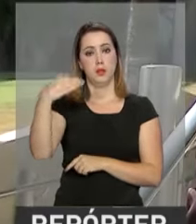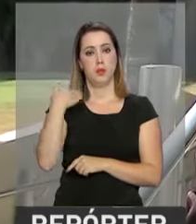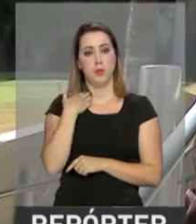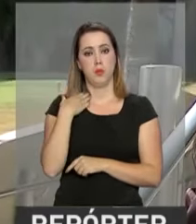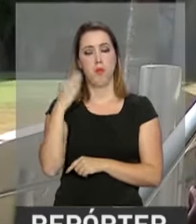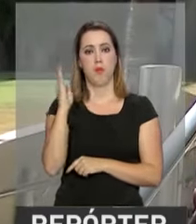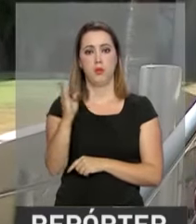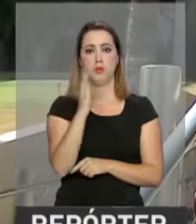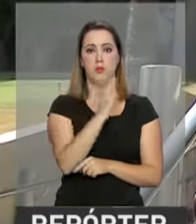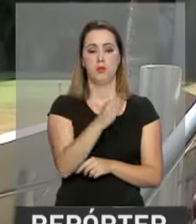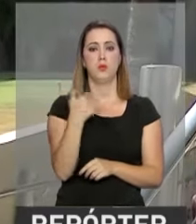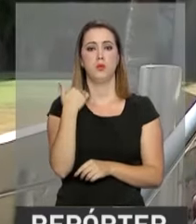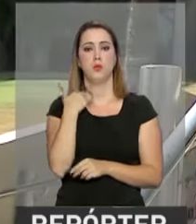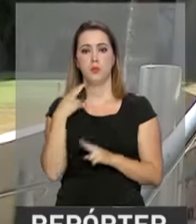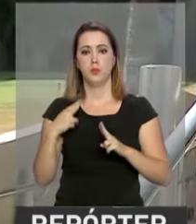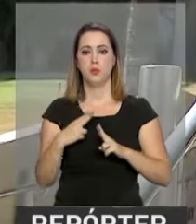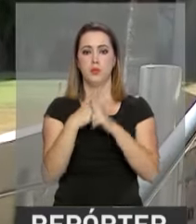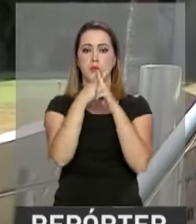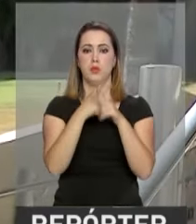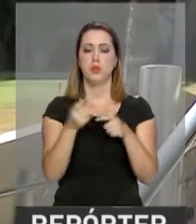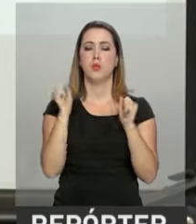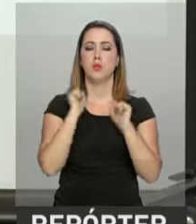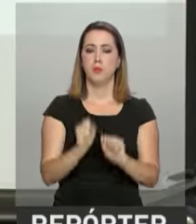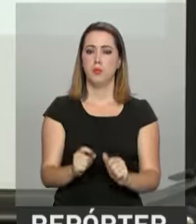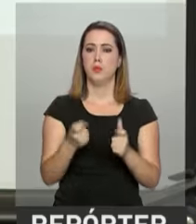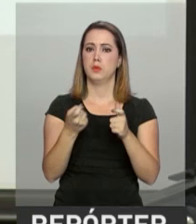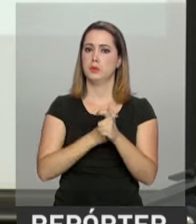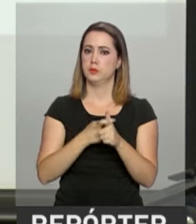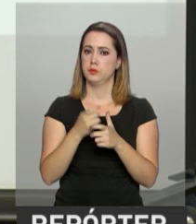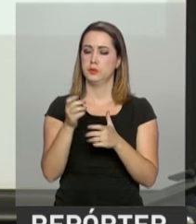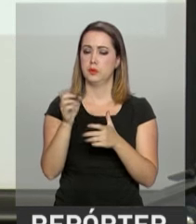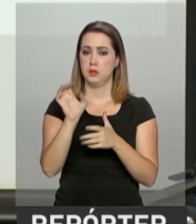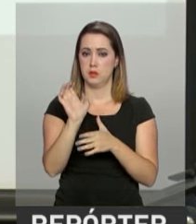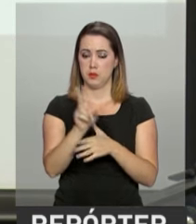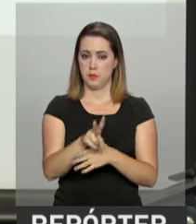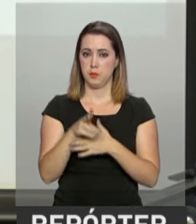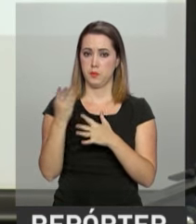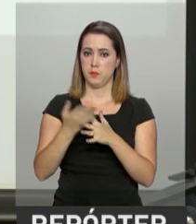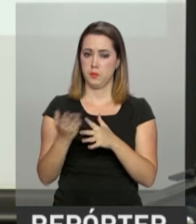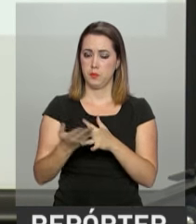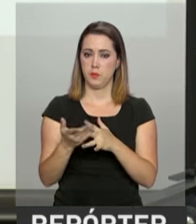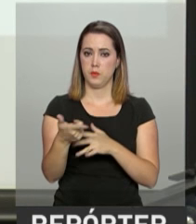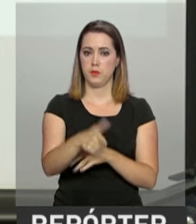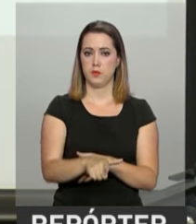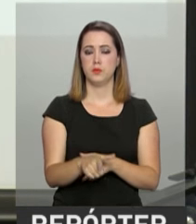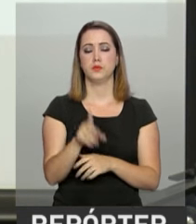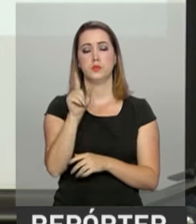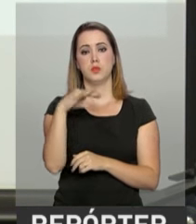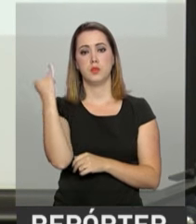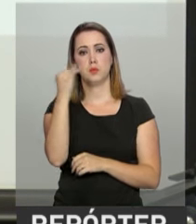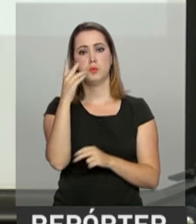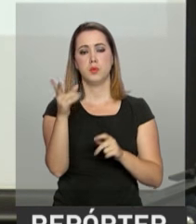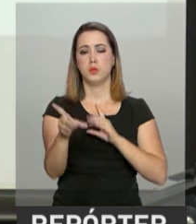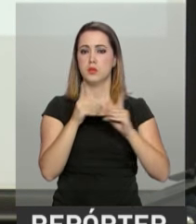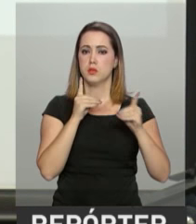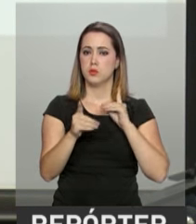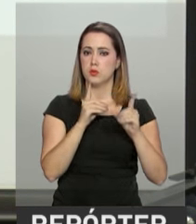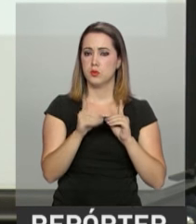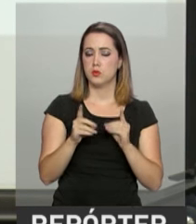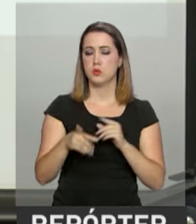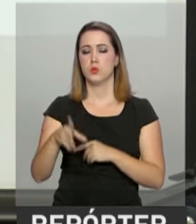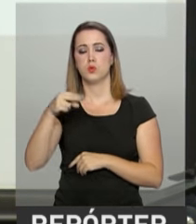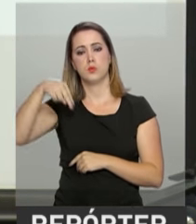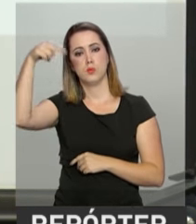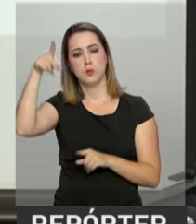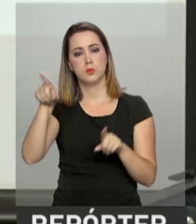Federal, que se enquadrem nos critérios de renegociação. O presidente Michel Temer falou sobre a importância do diálogo com o Nordeste e com o Congresso